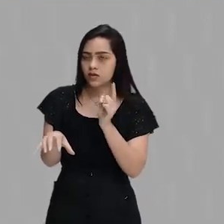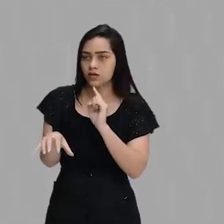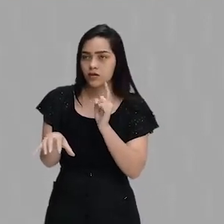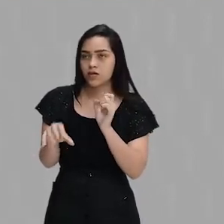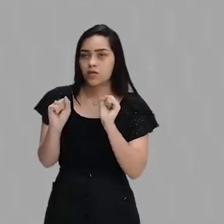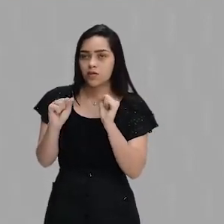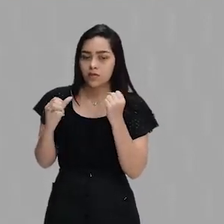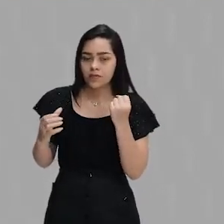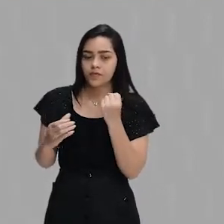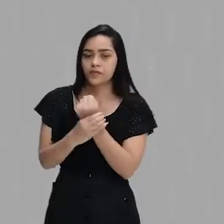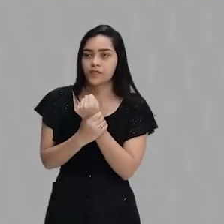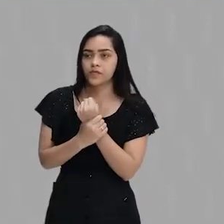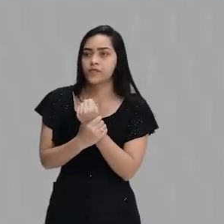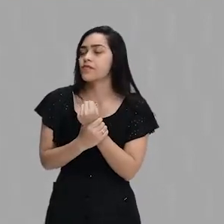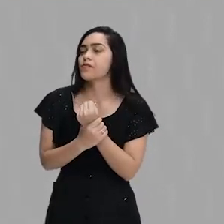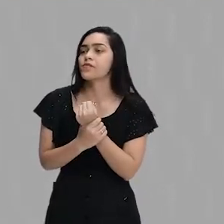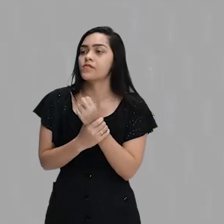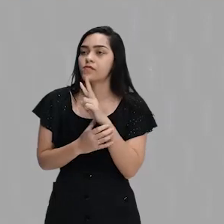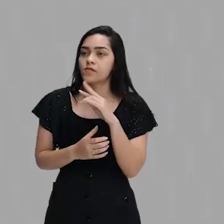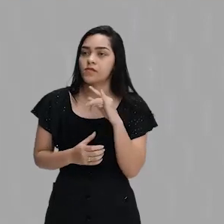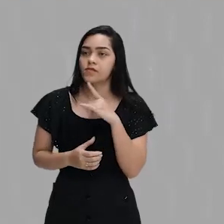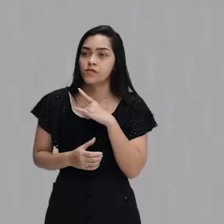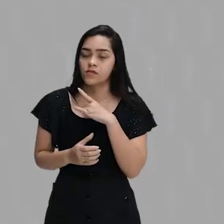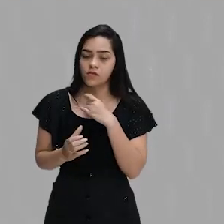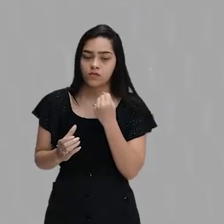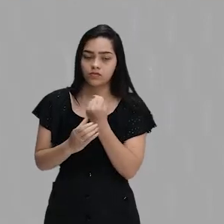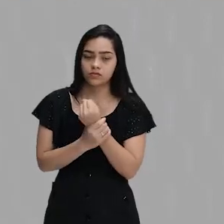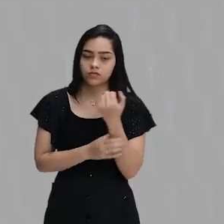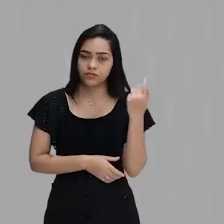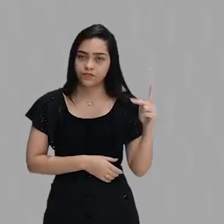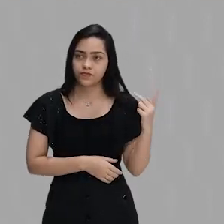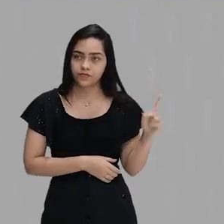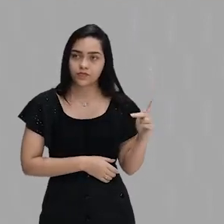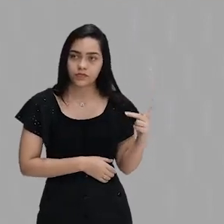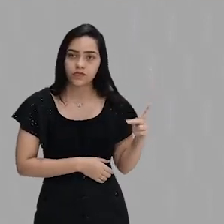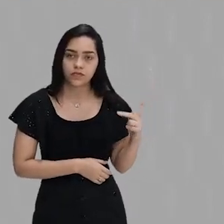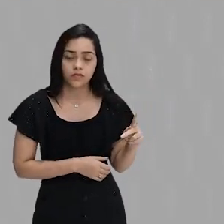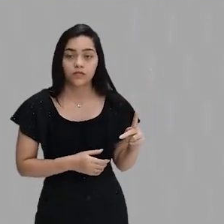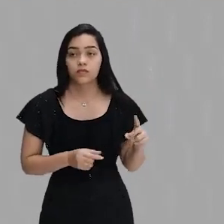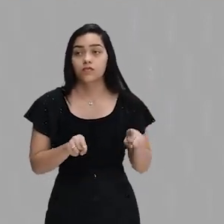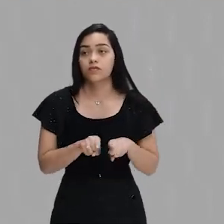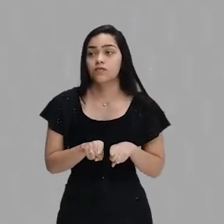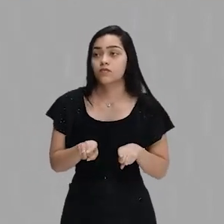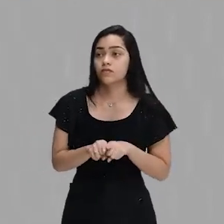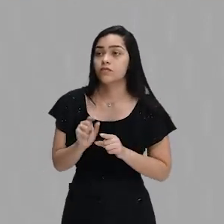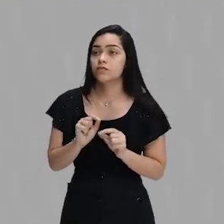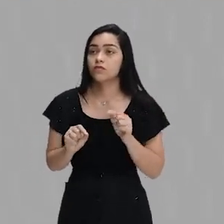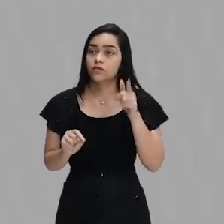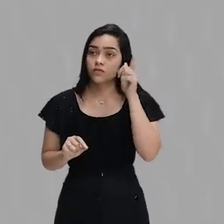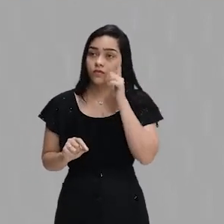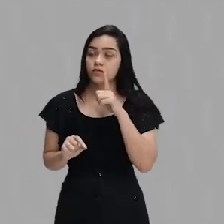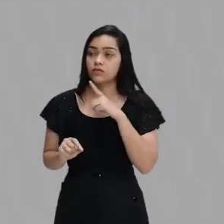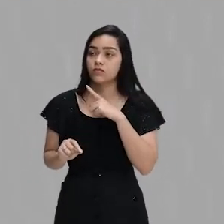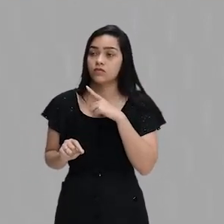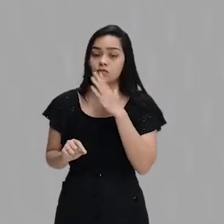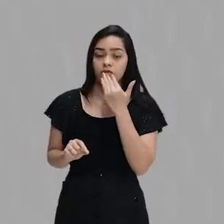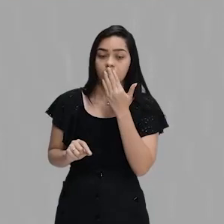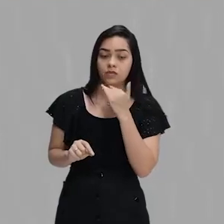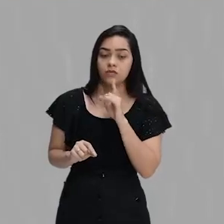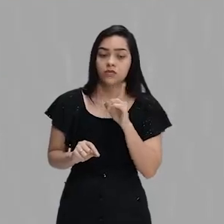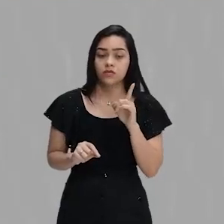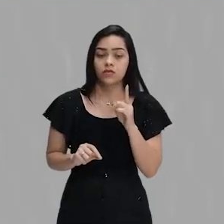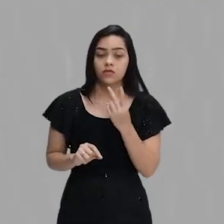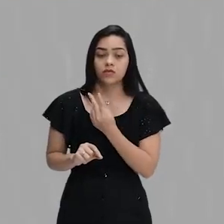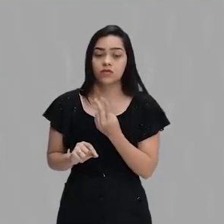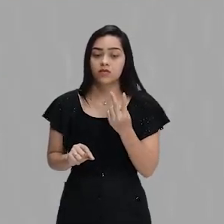se protegendo, e aí ele obtém a proteção dela, ela o protege, e ao mesmo tempo ele consegue atrair alimento para ela. Então, os